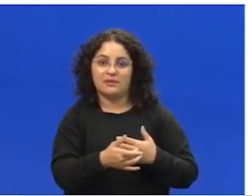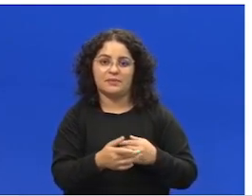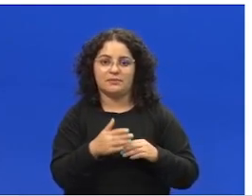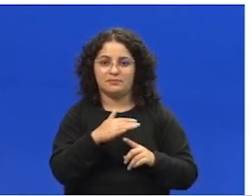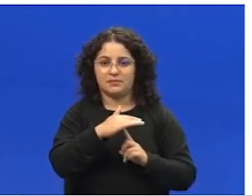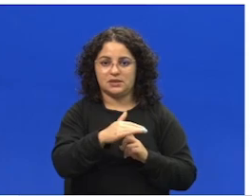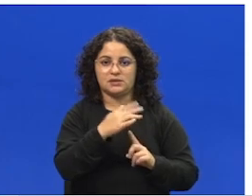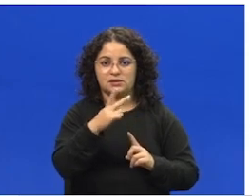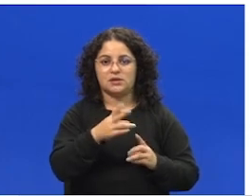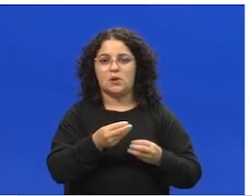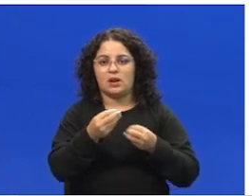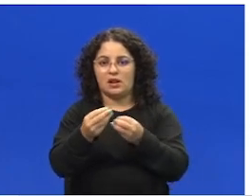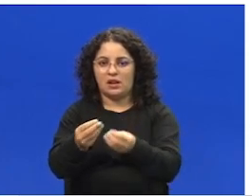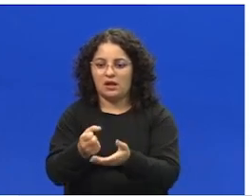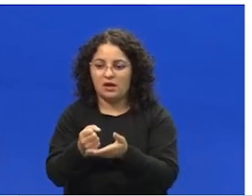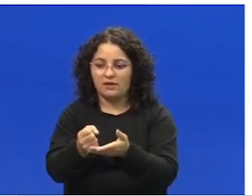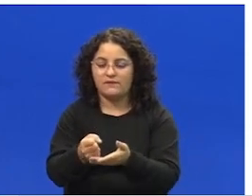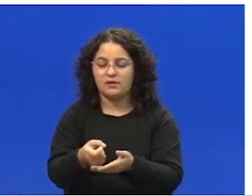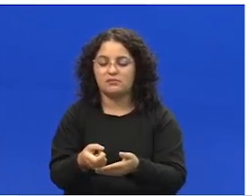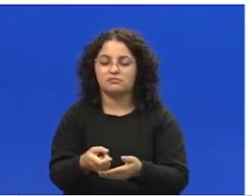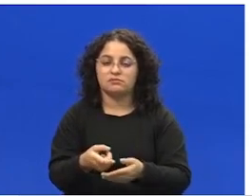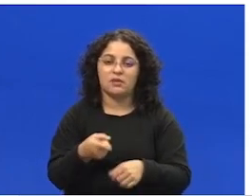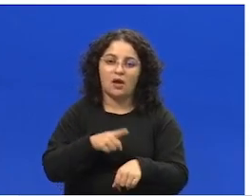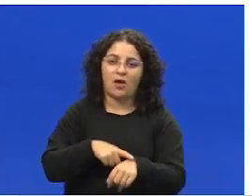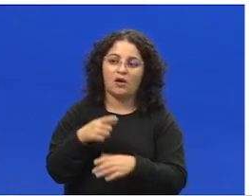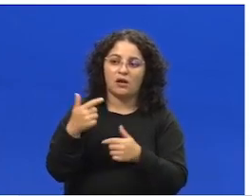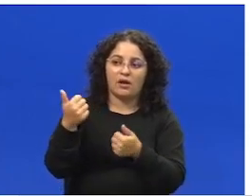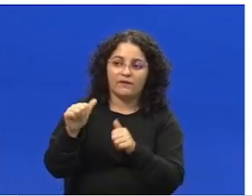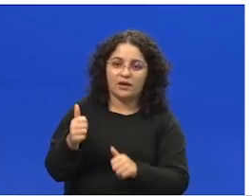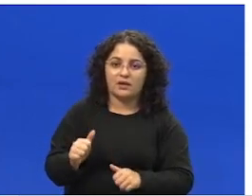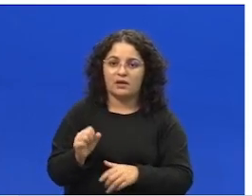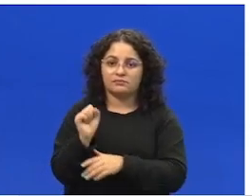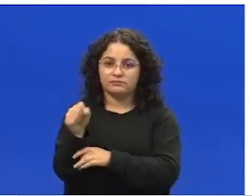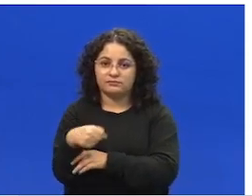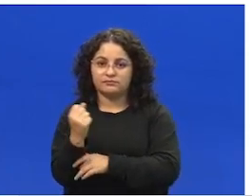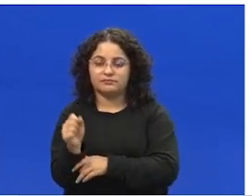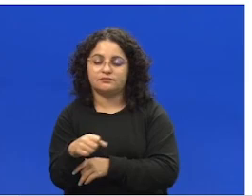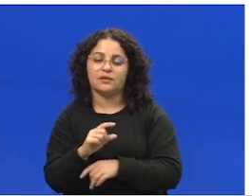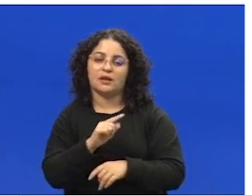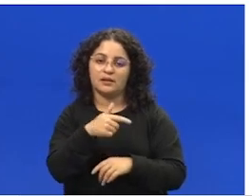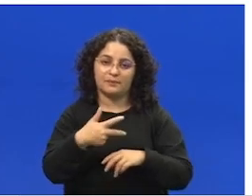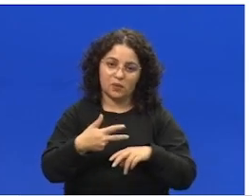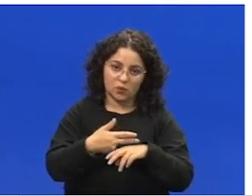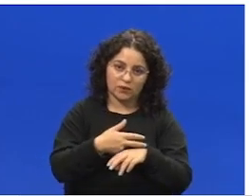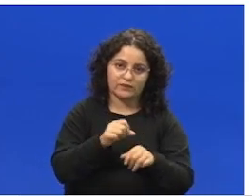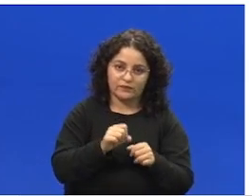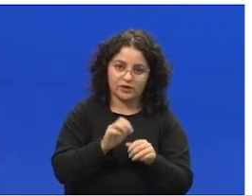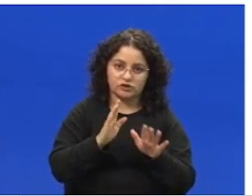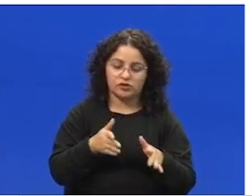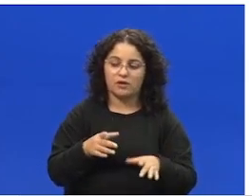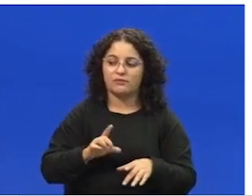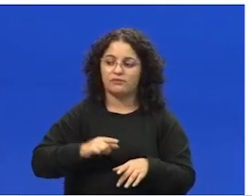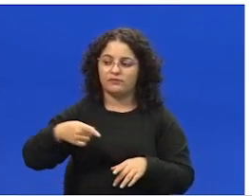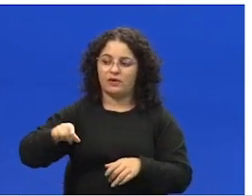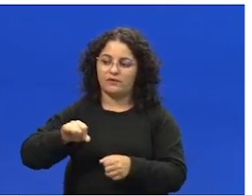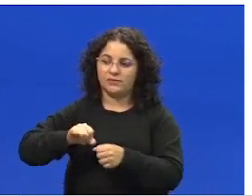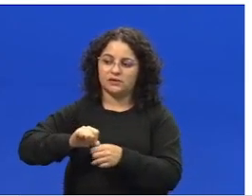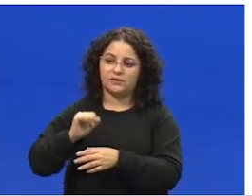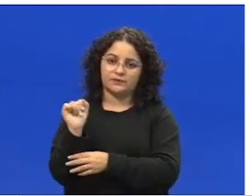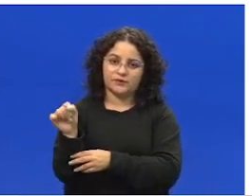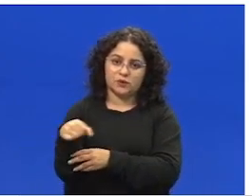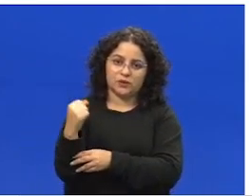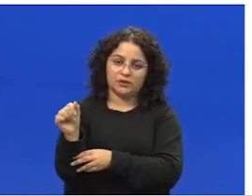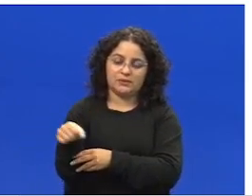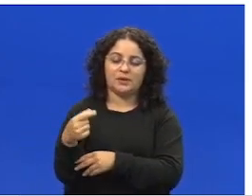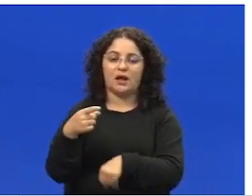fisioterapia. Depois do procedimento cirúrgico, o paciente ele vai ser encaminhado para a fisioterapia e